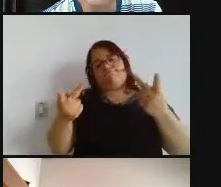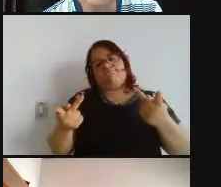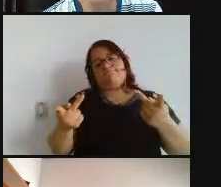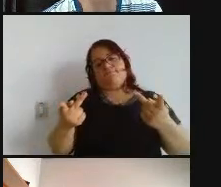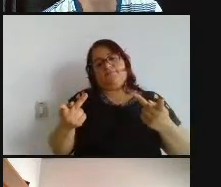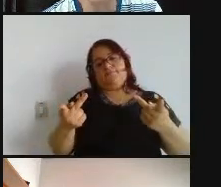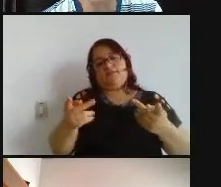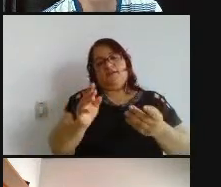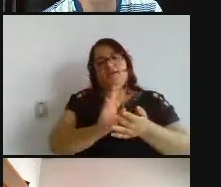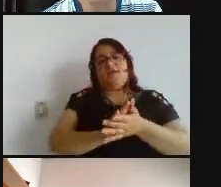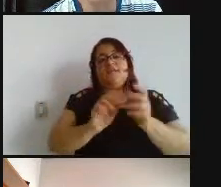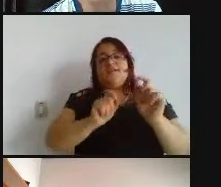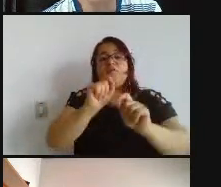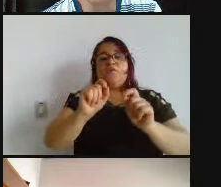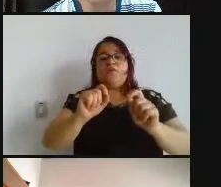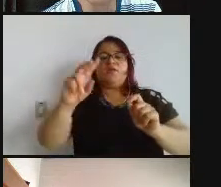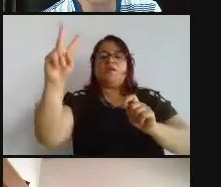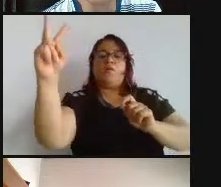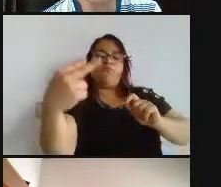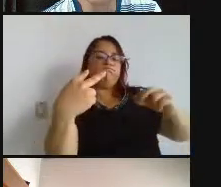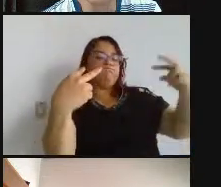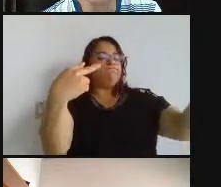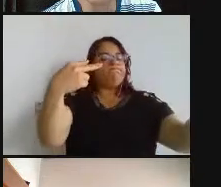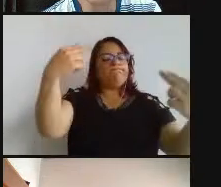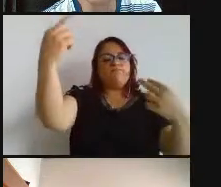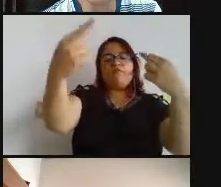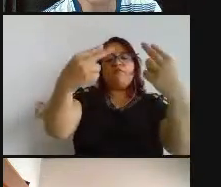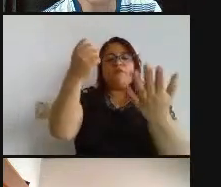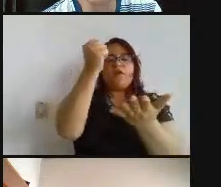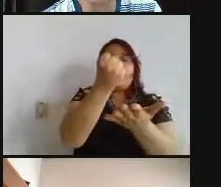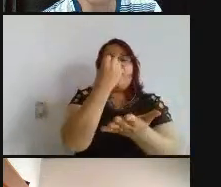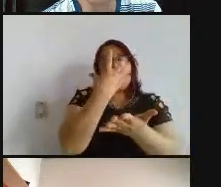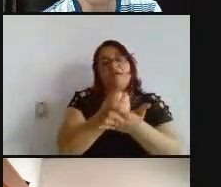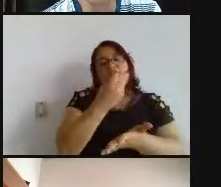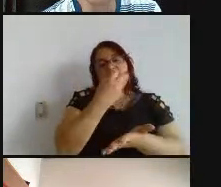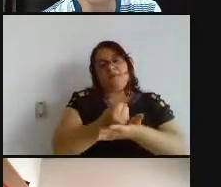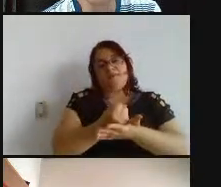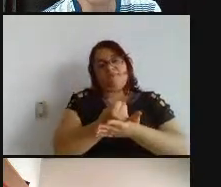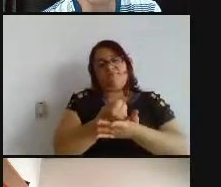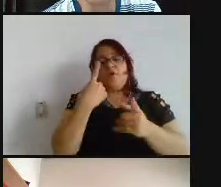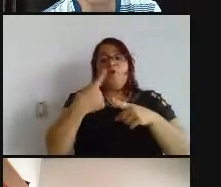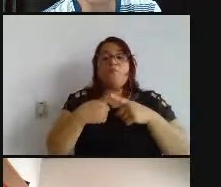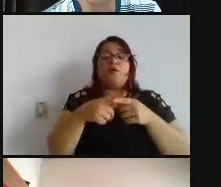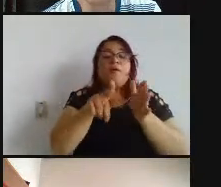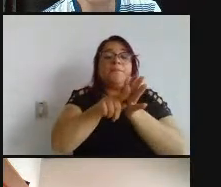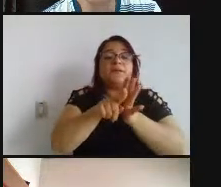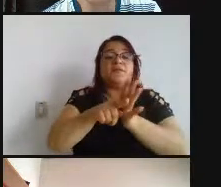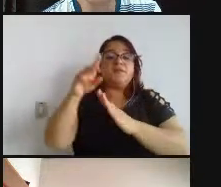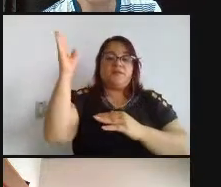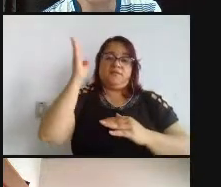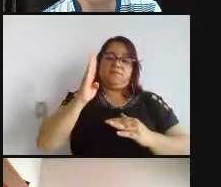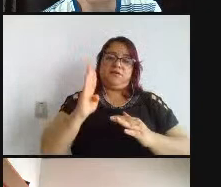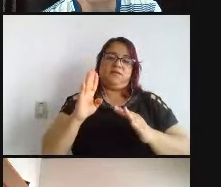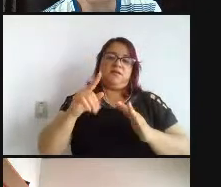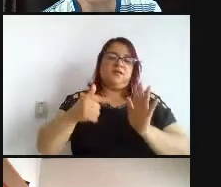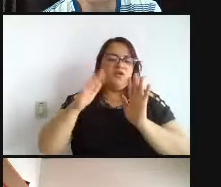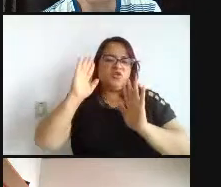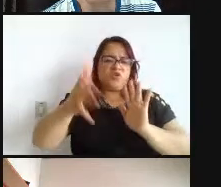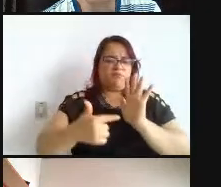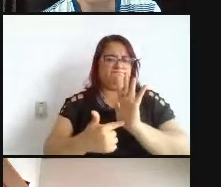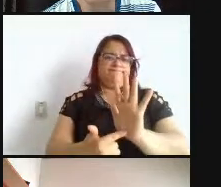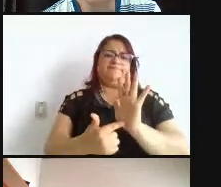interfaces na alfabetização, porque a pesquisa brasileira já mostrou